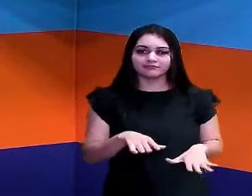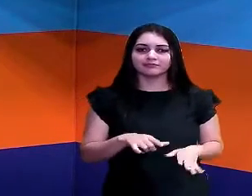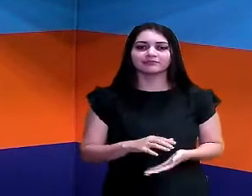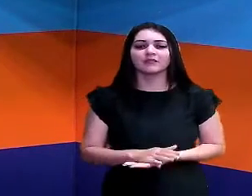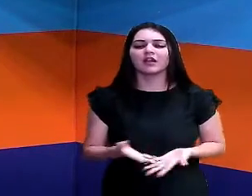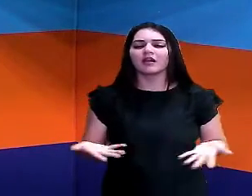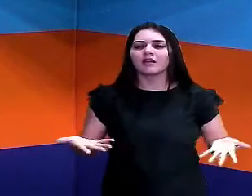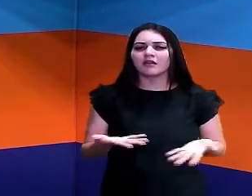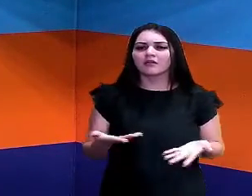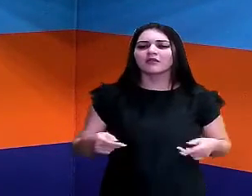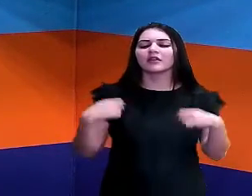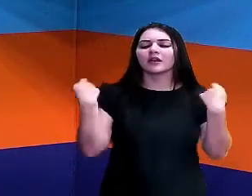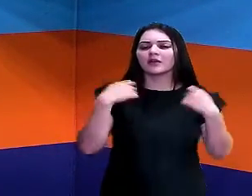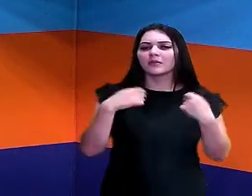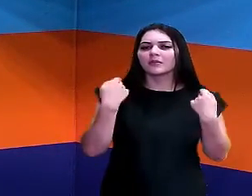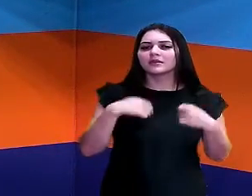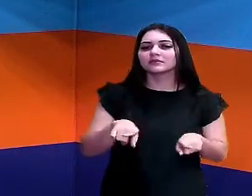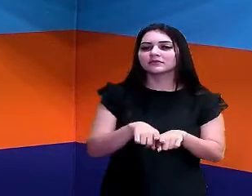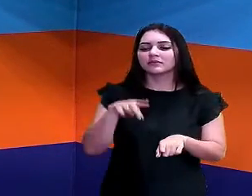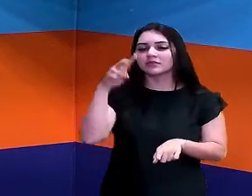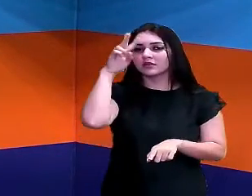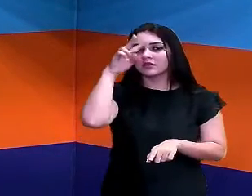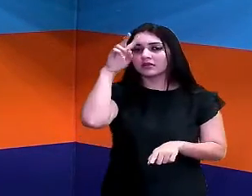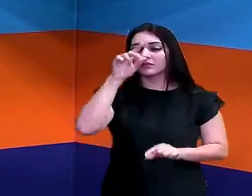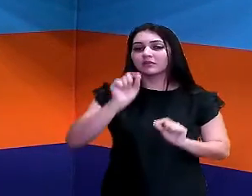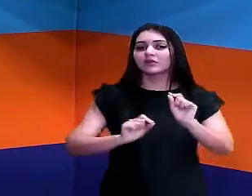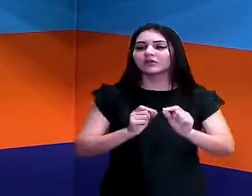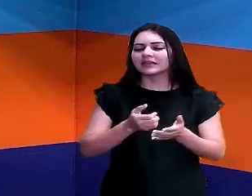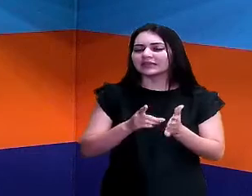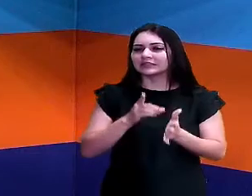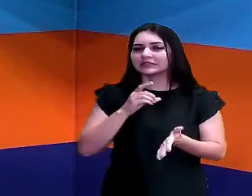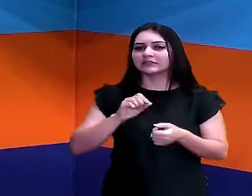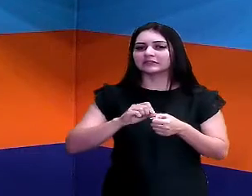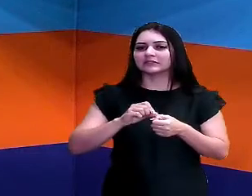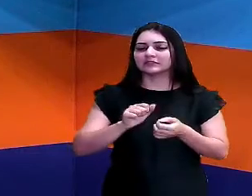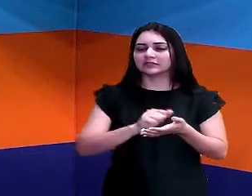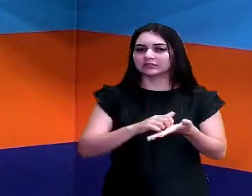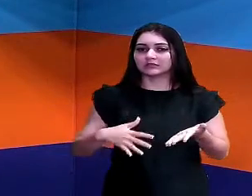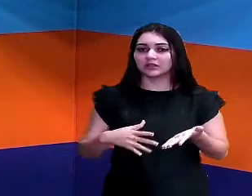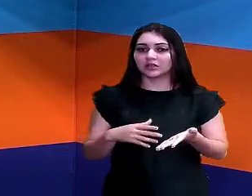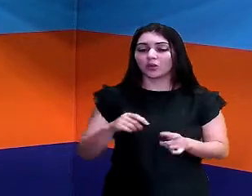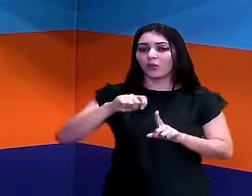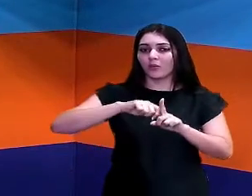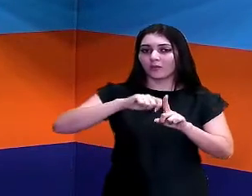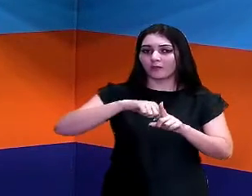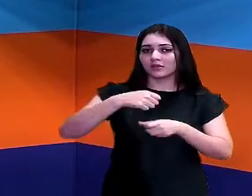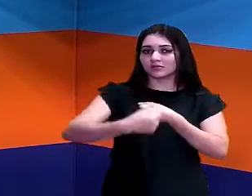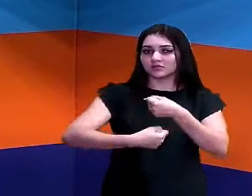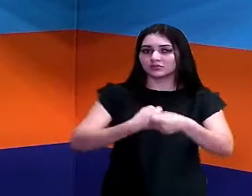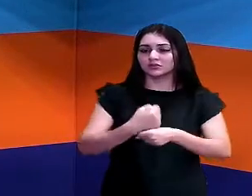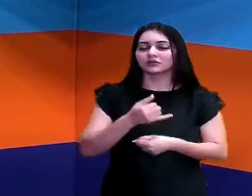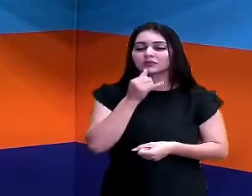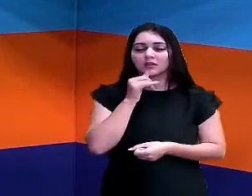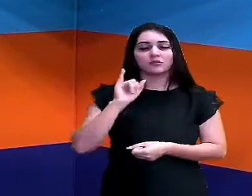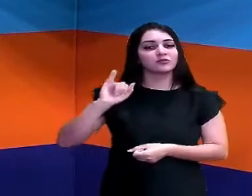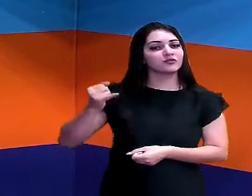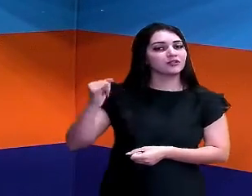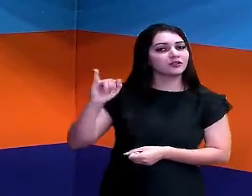Agora eu preciso também lembrar, antes de fazer esse exercício, os meses do ano. E aí eu tenho